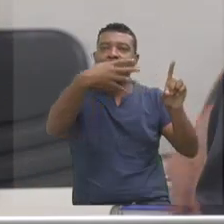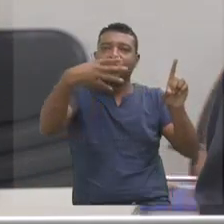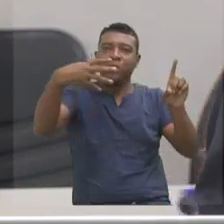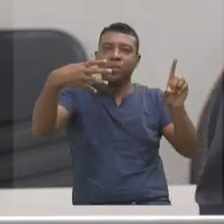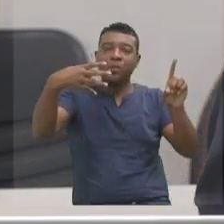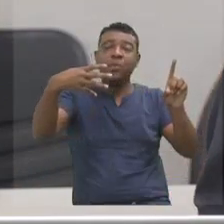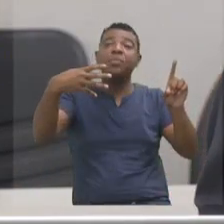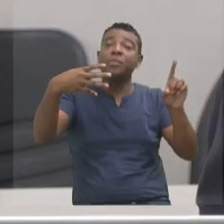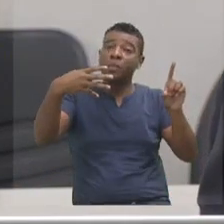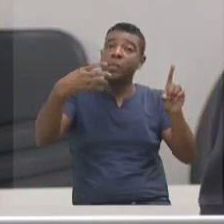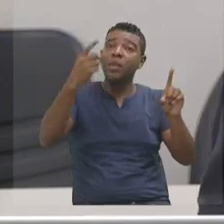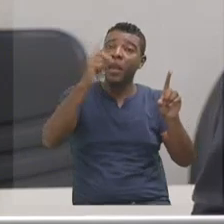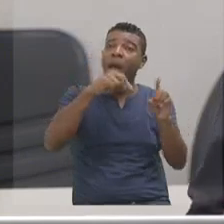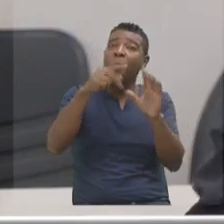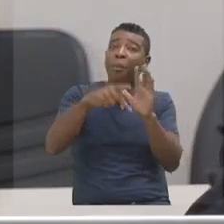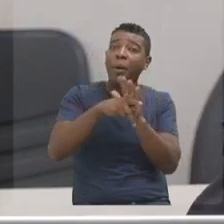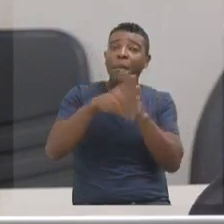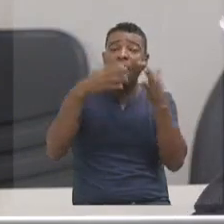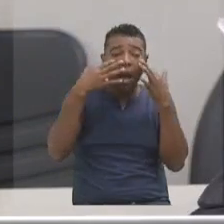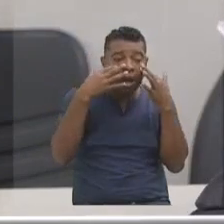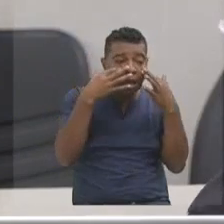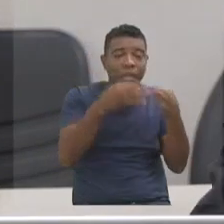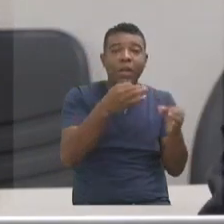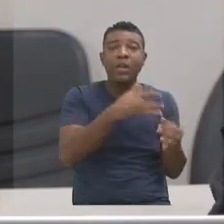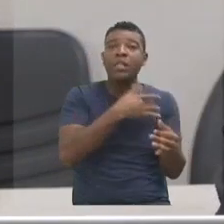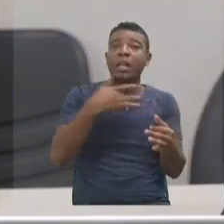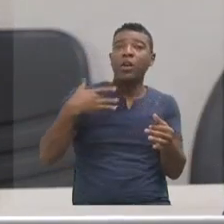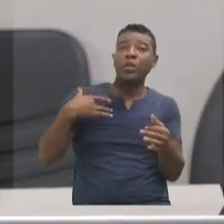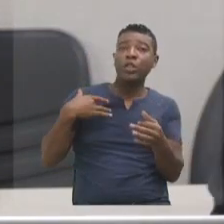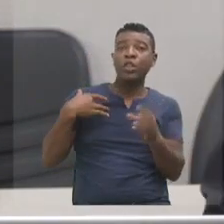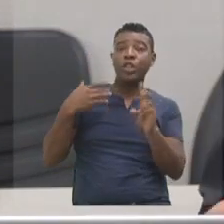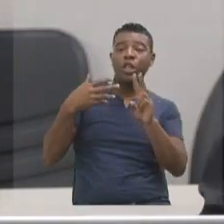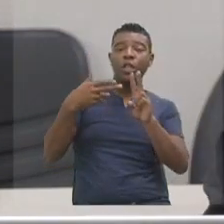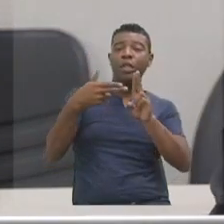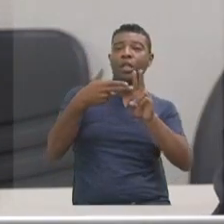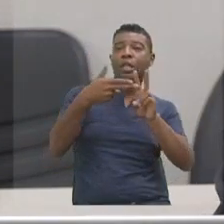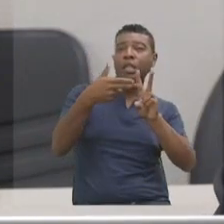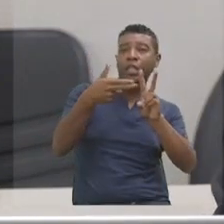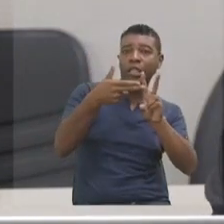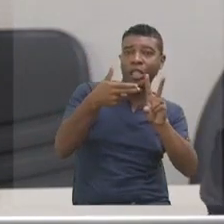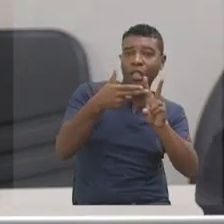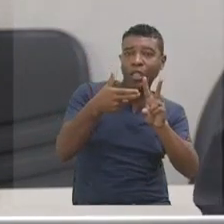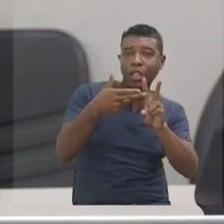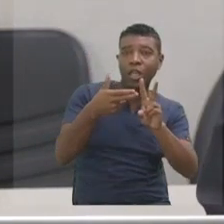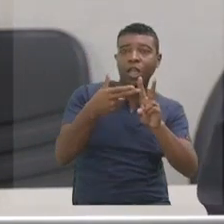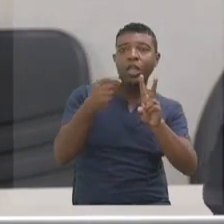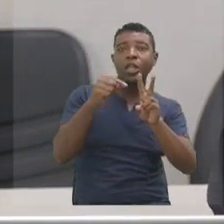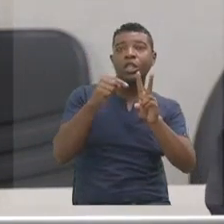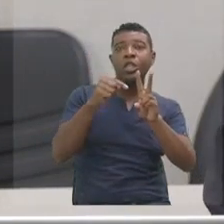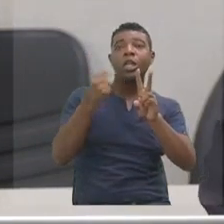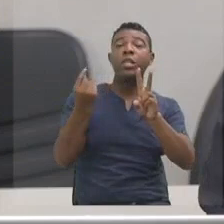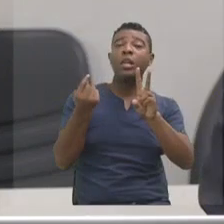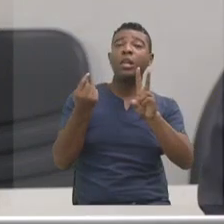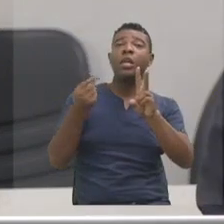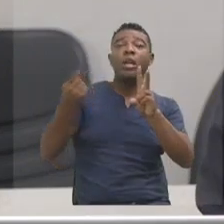discussão lá da atenção primária sentiu a saúde indígena e também nós temos aí políticas